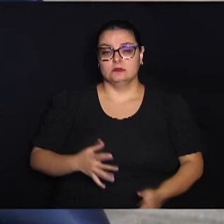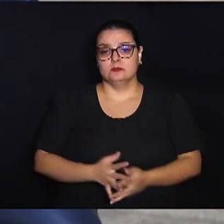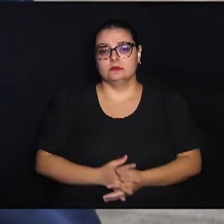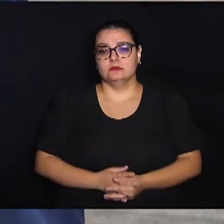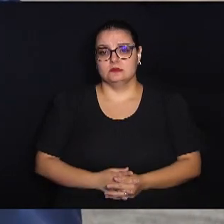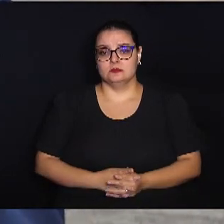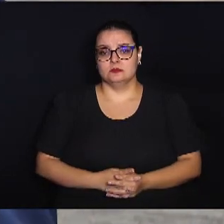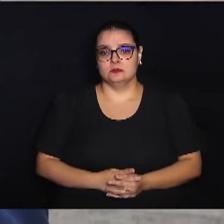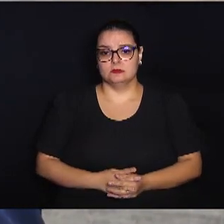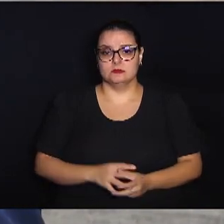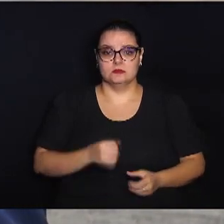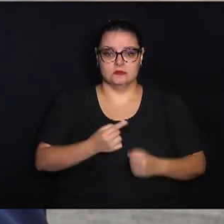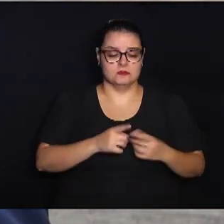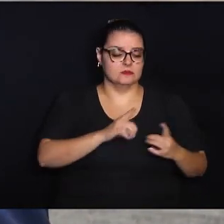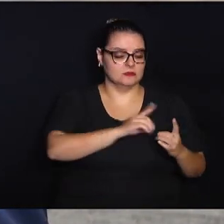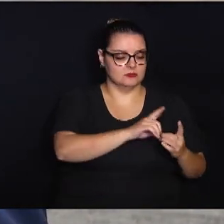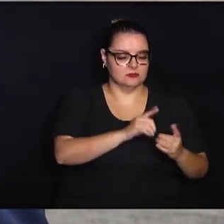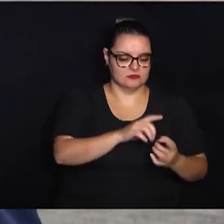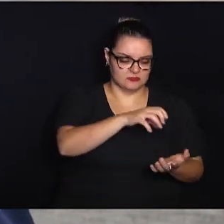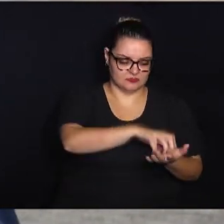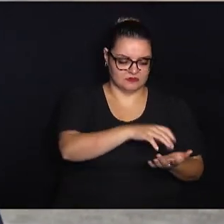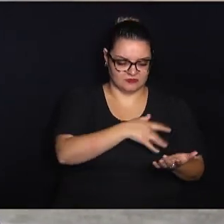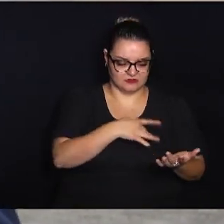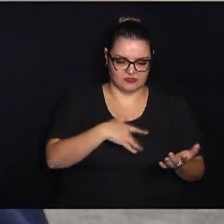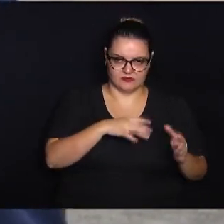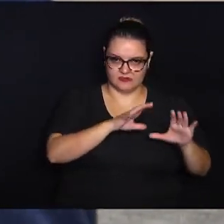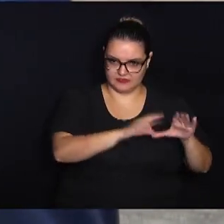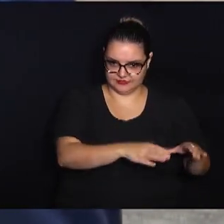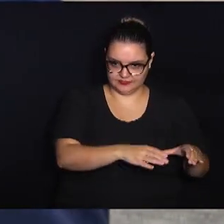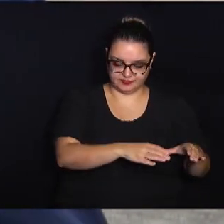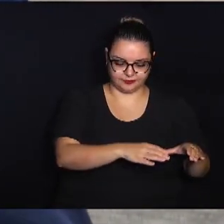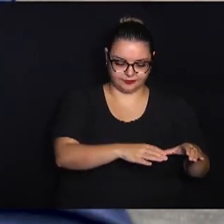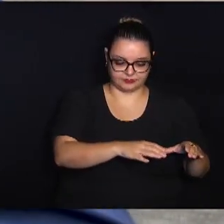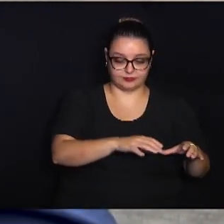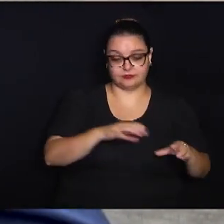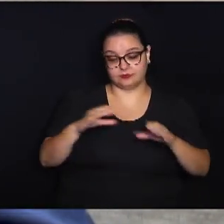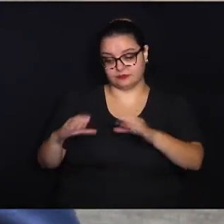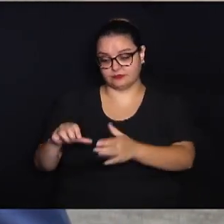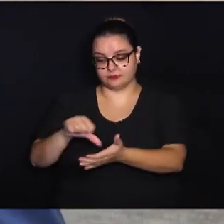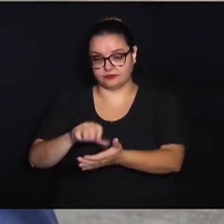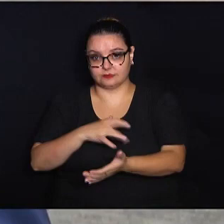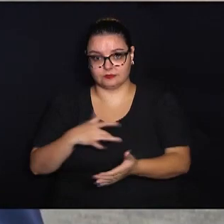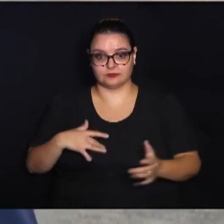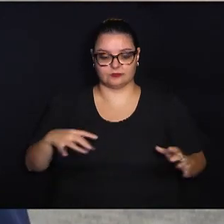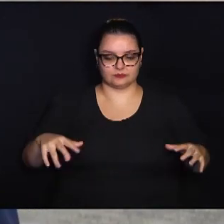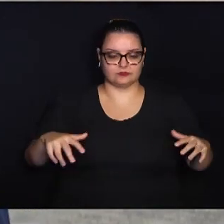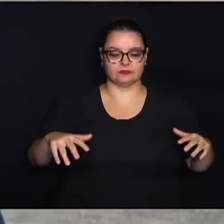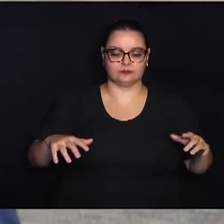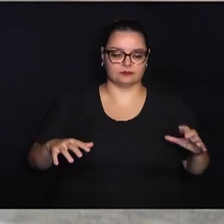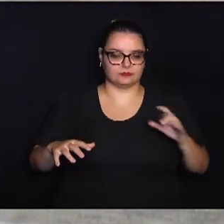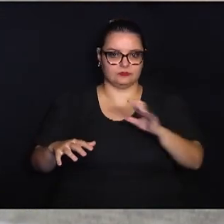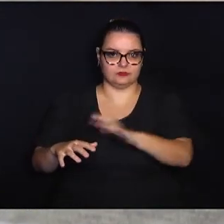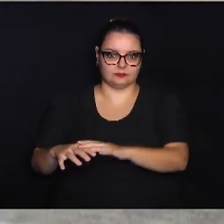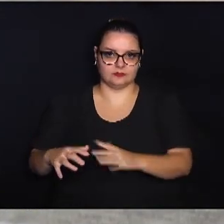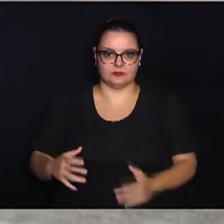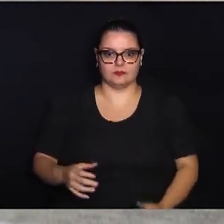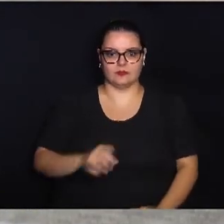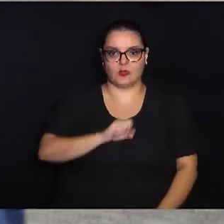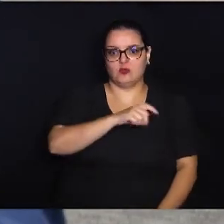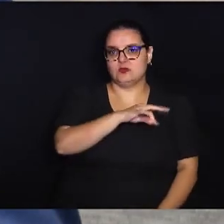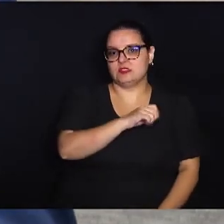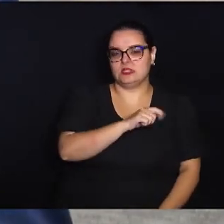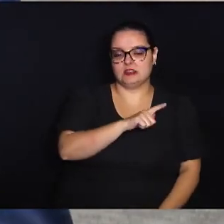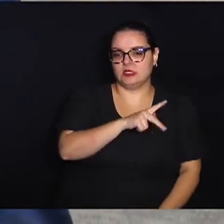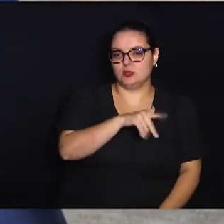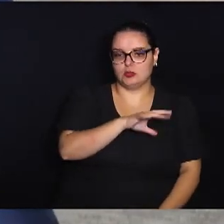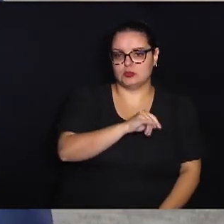como as pessoas são atendidas nos centros de saúde. Então, determinadas pessoas que eram atendidas, por exemplo, no Centro de Saúde Santa Lúcia,